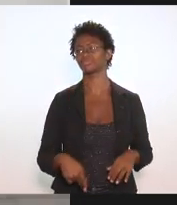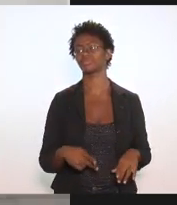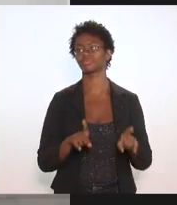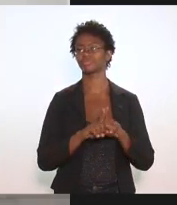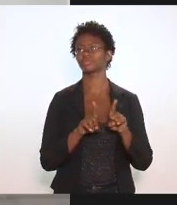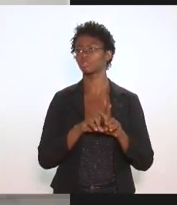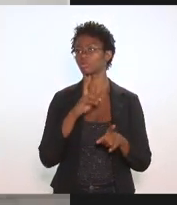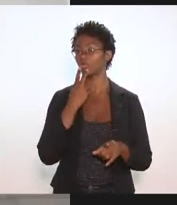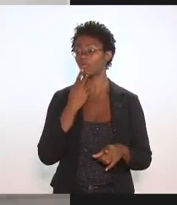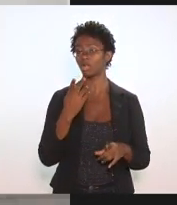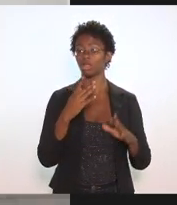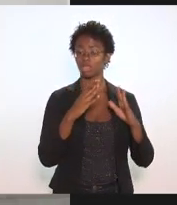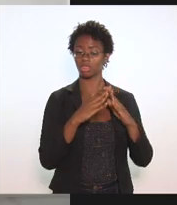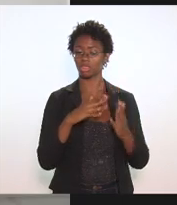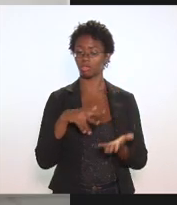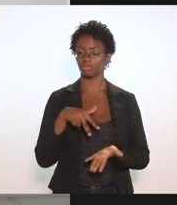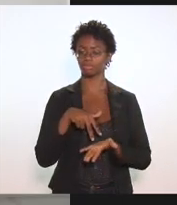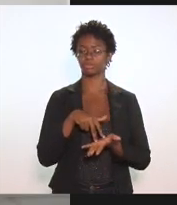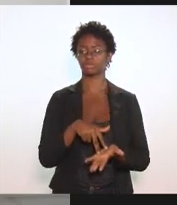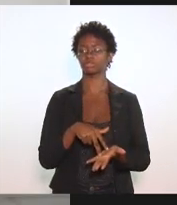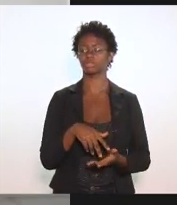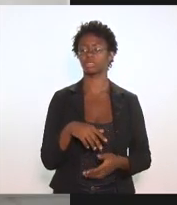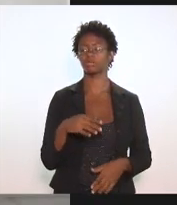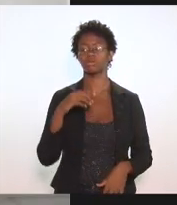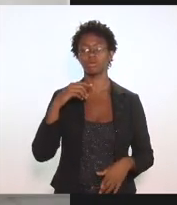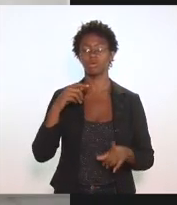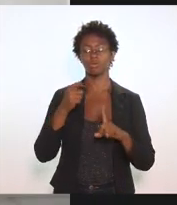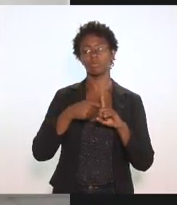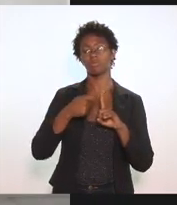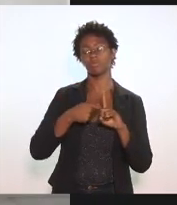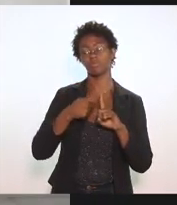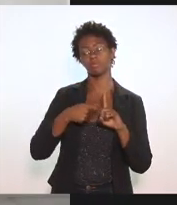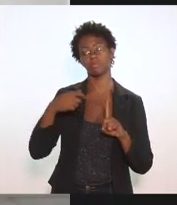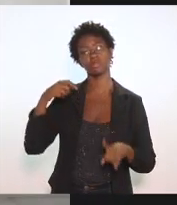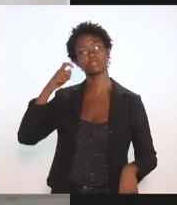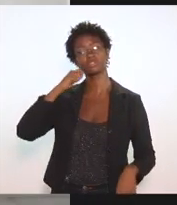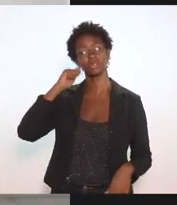pautar, senhor presidente, mês de abril é um mês considerado importante